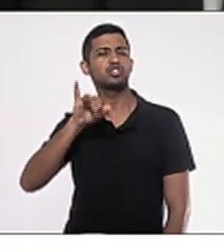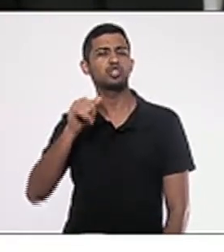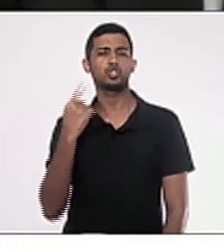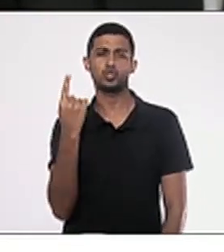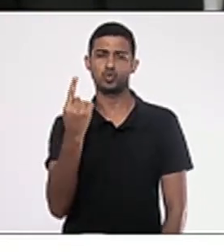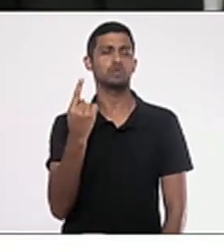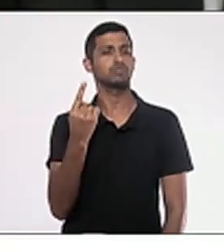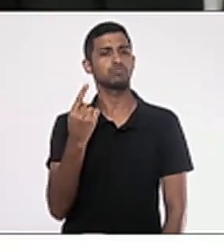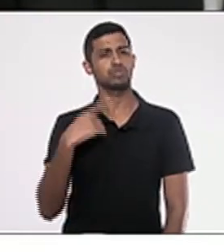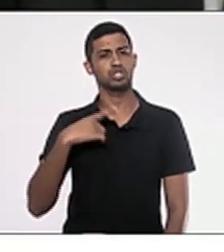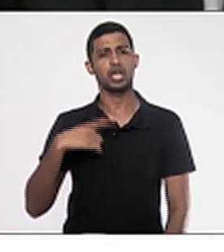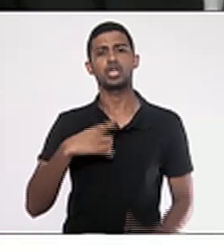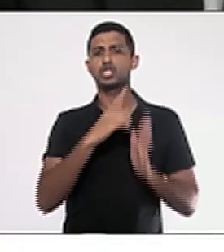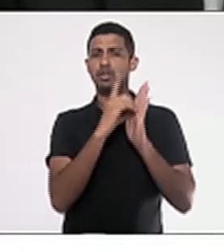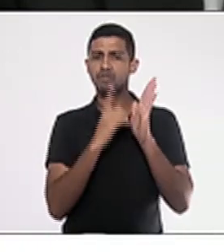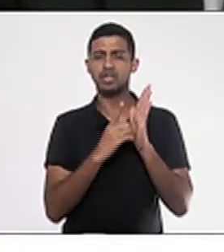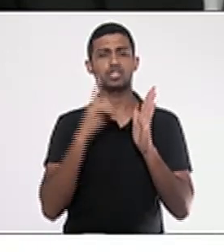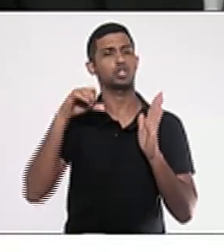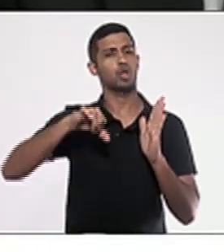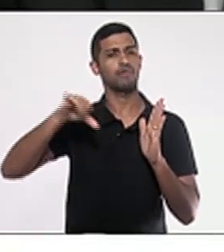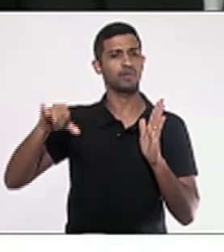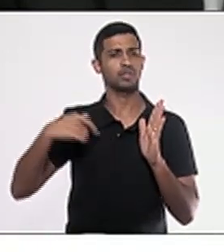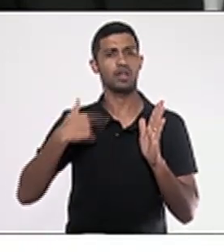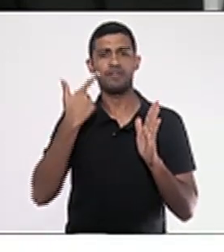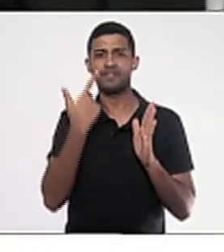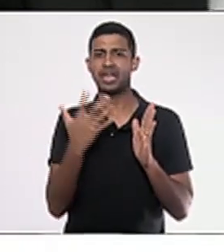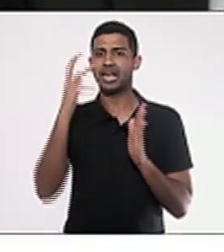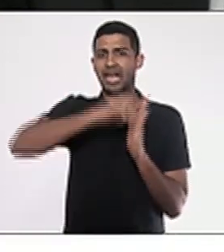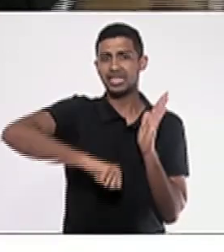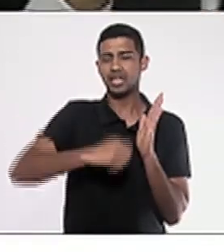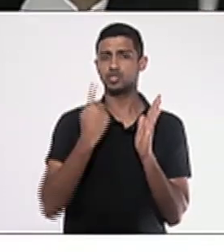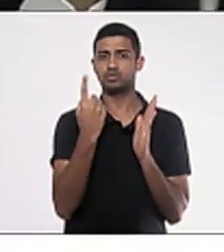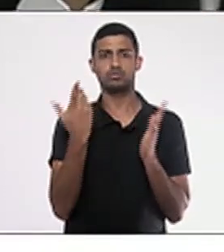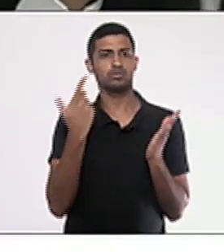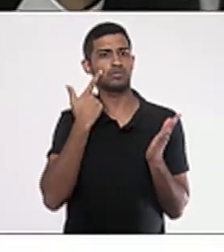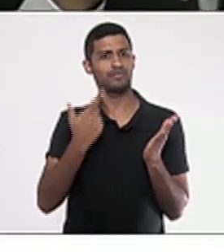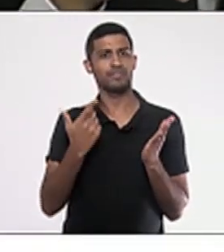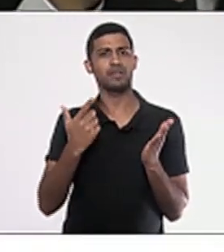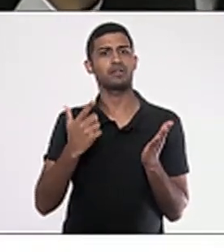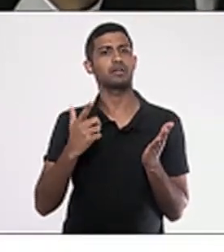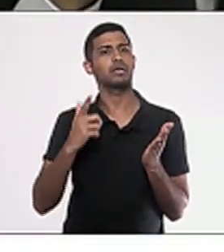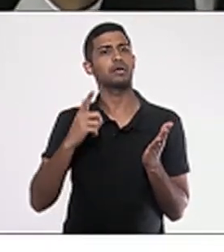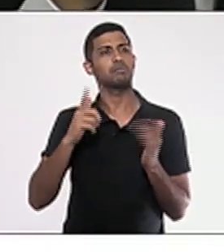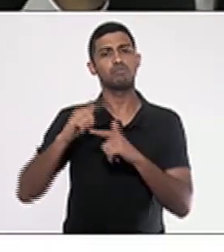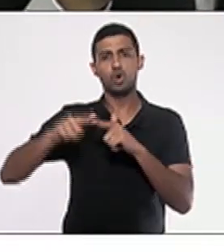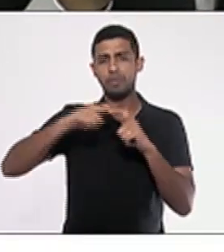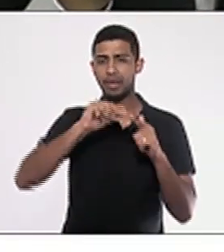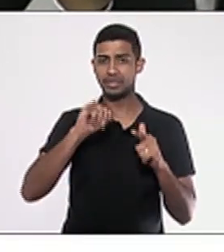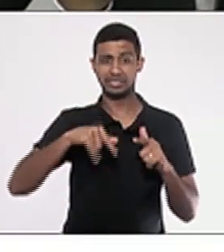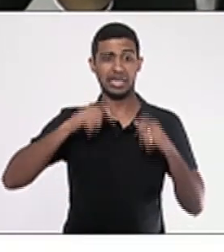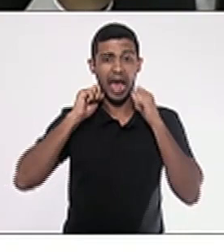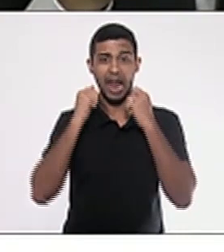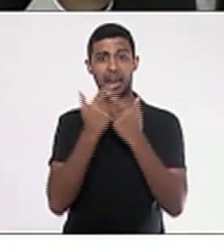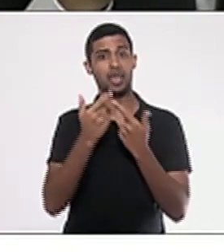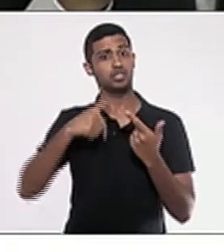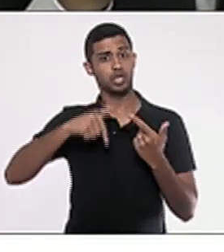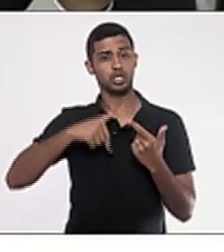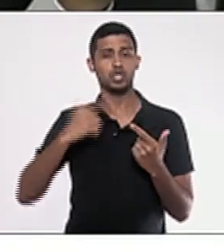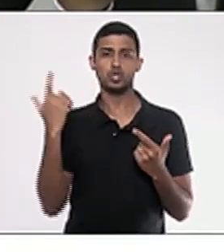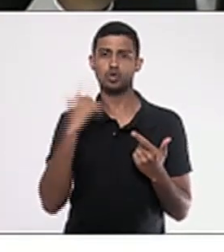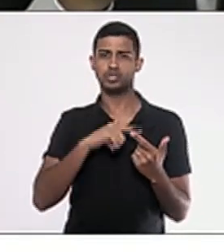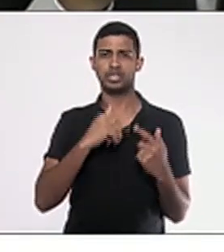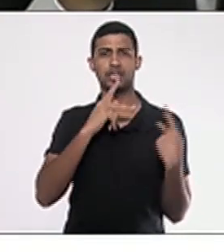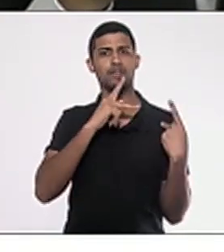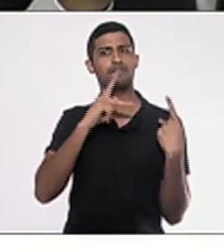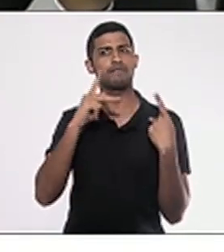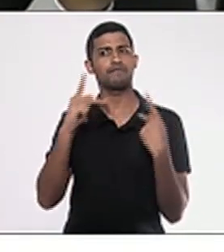o decreto, do cadastro único, são situações que se a Casa conseguisse revisitar,